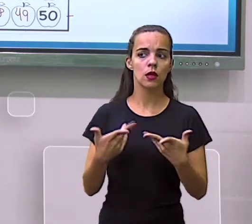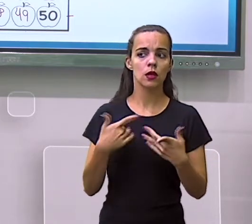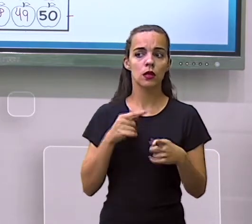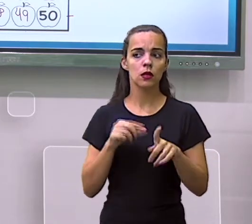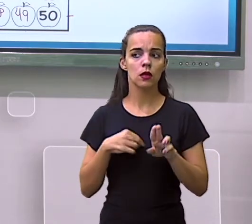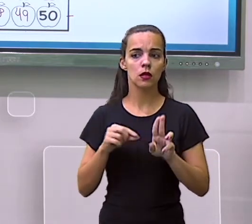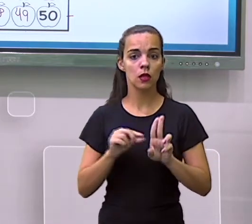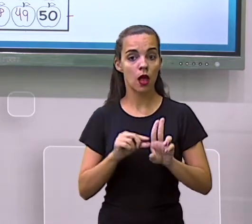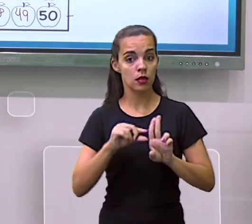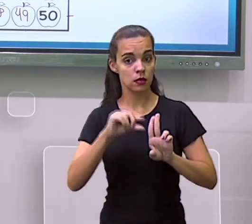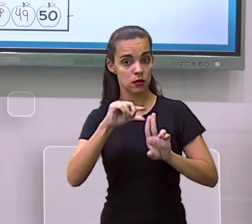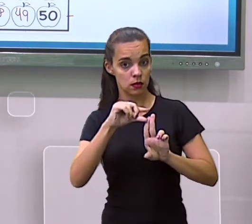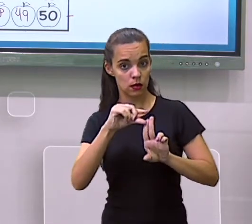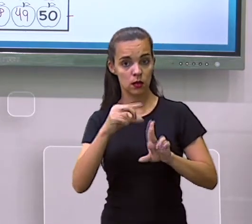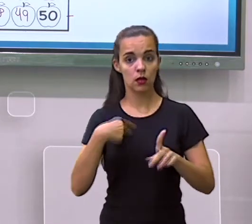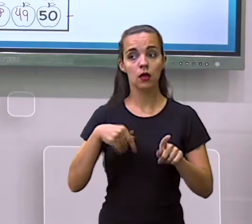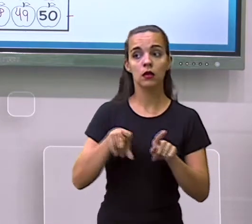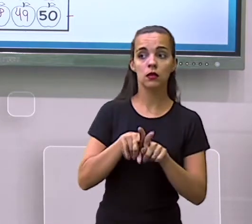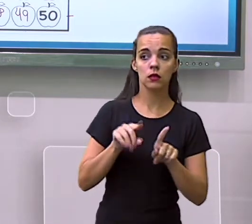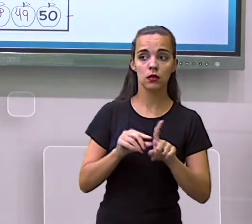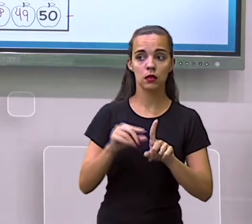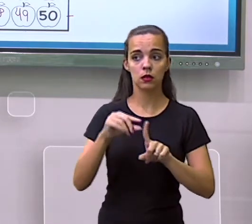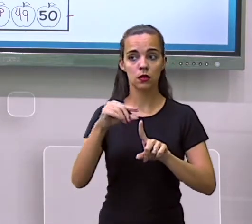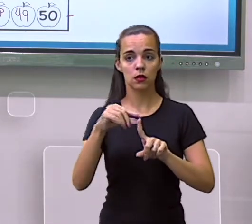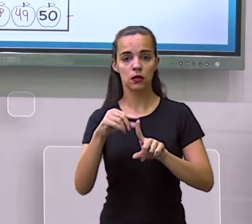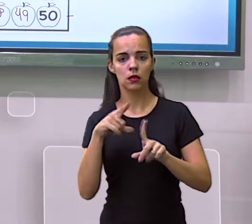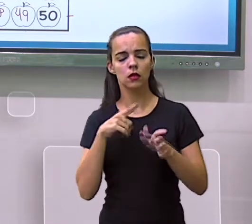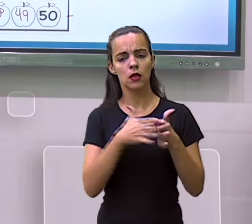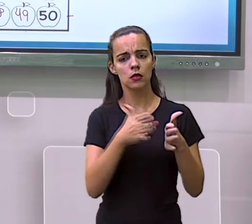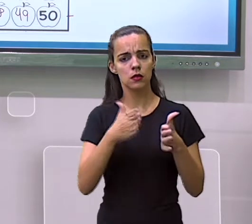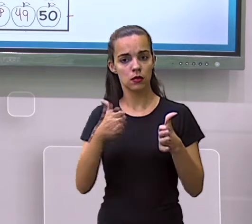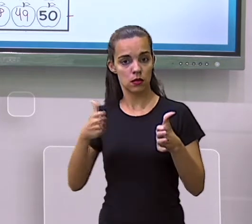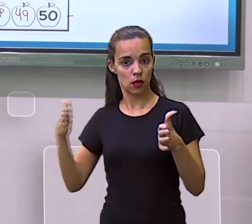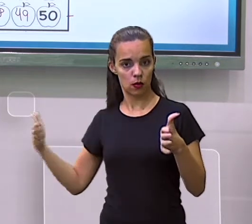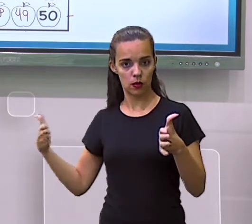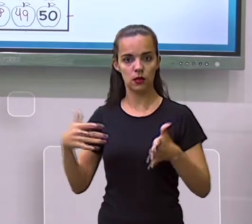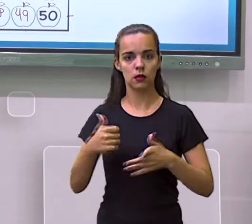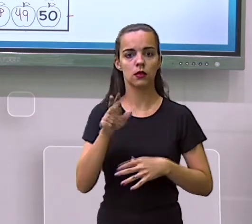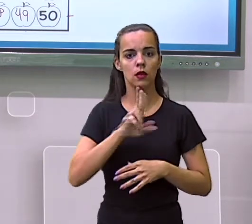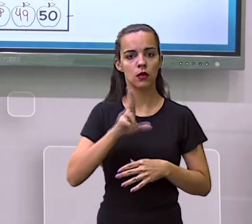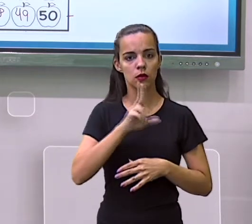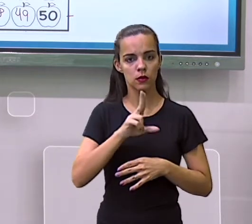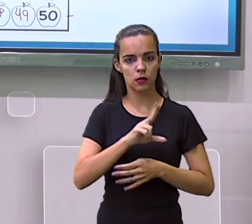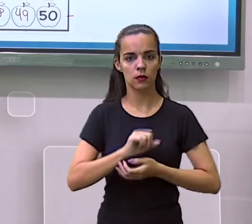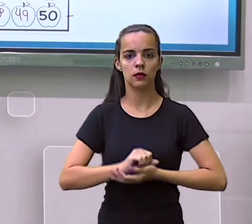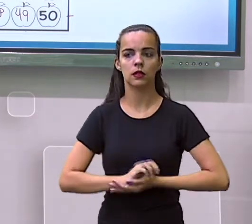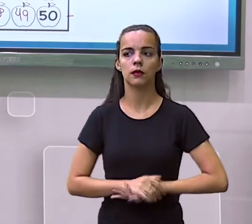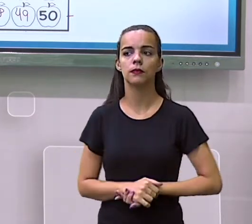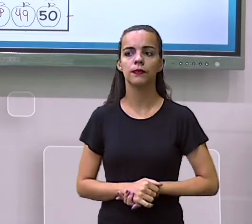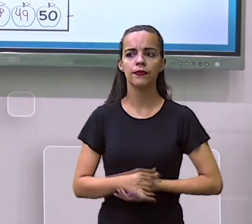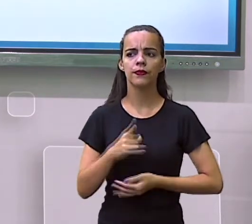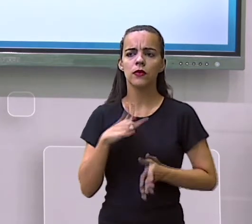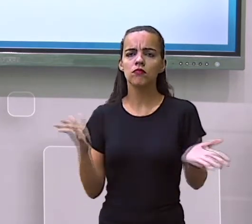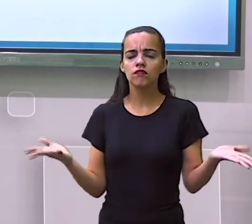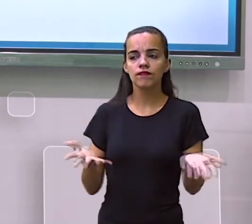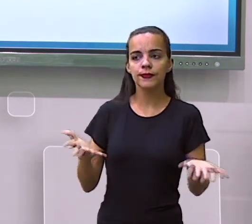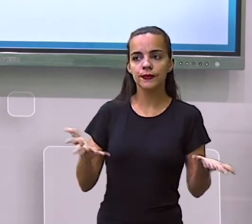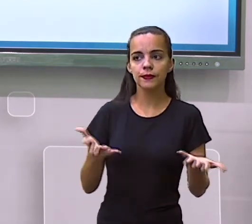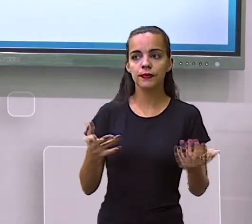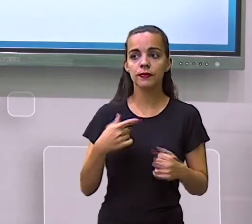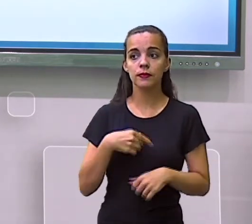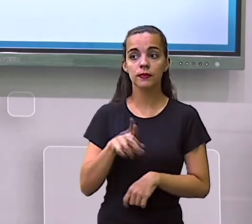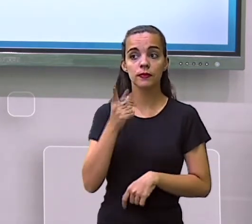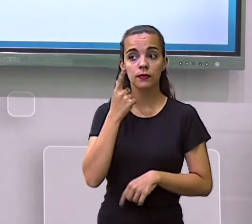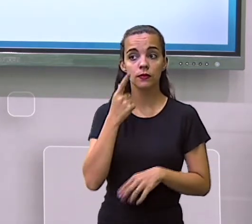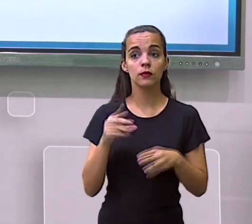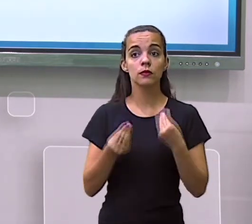na dezena, que vai ser um sequência do outro, sucessor do outro. Então, agora, nós